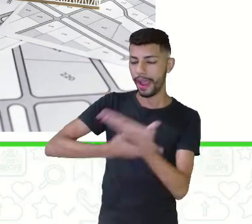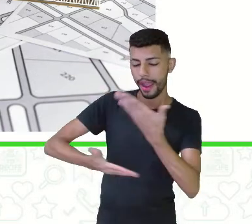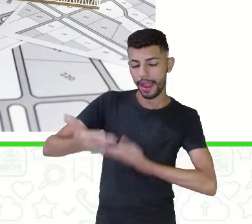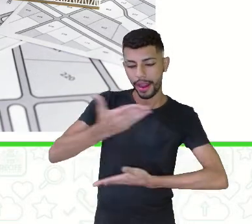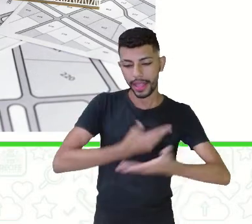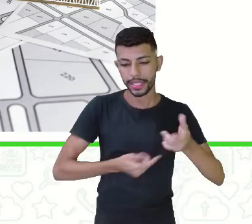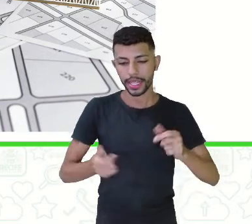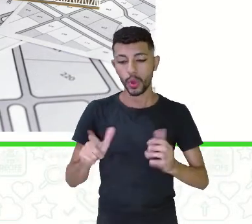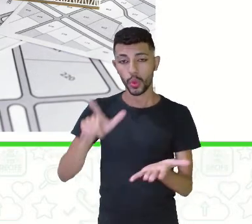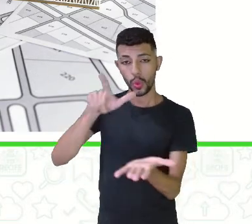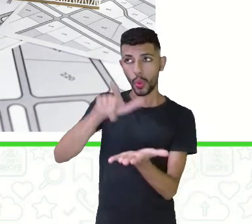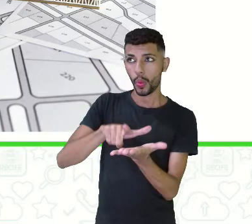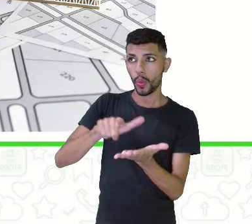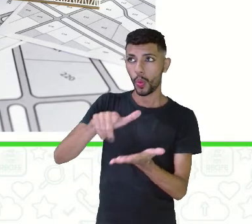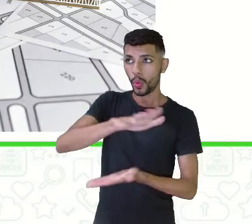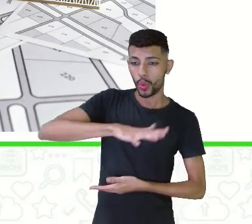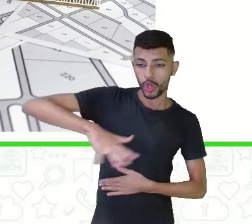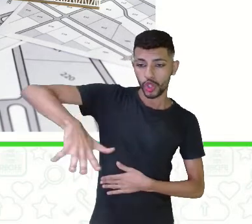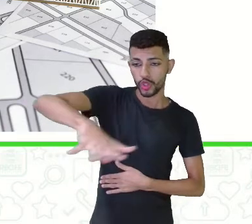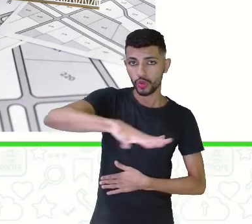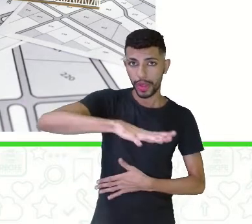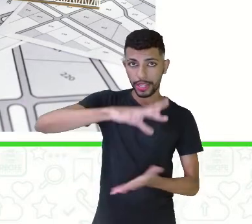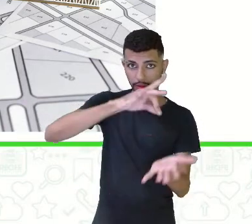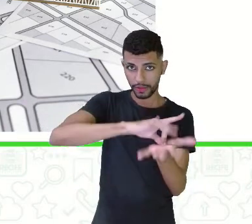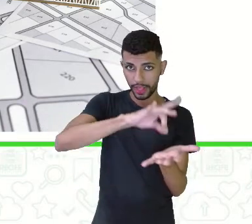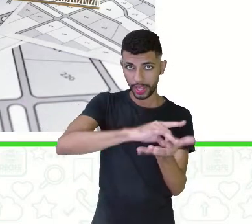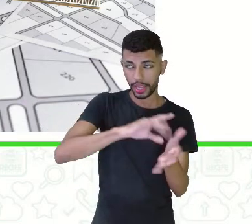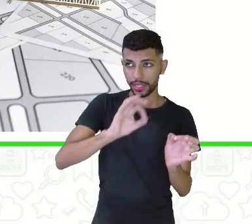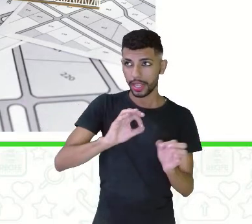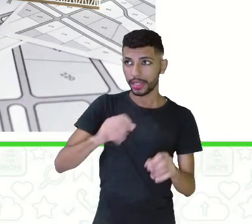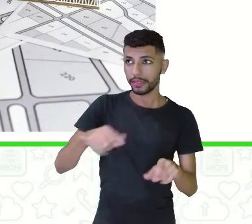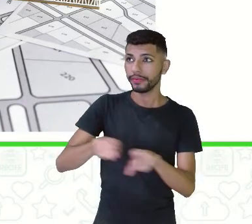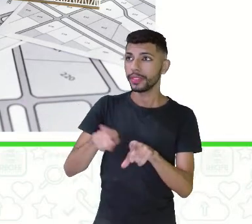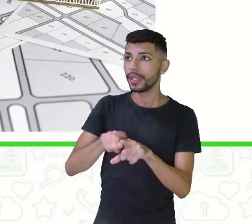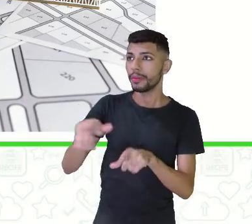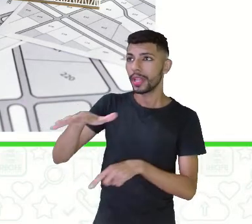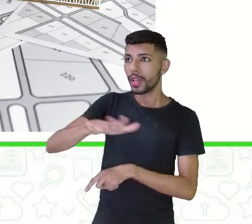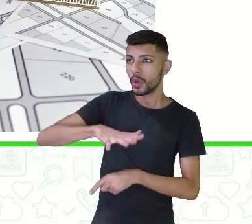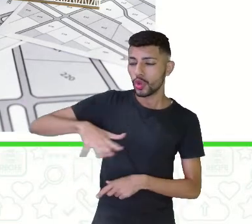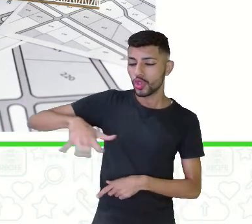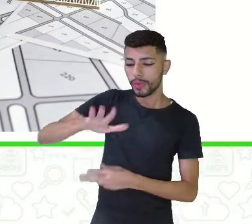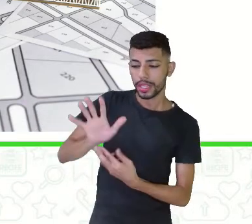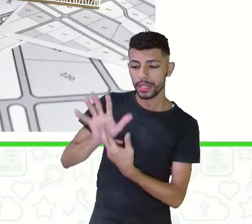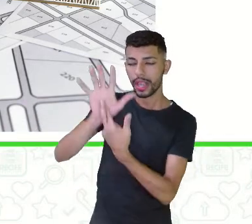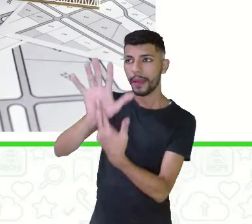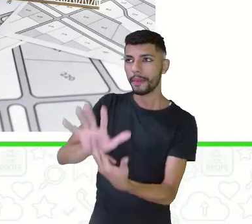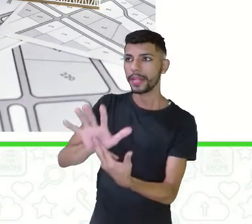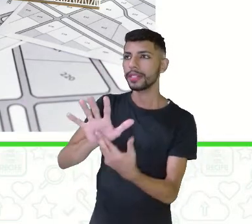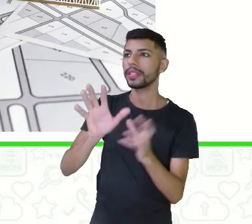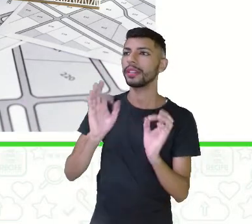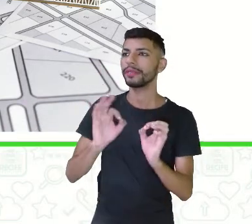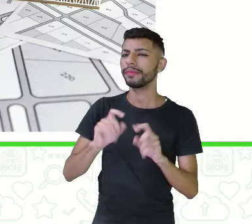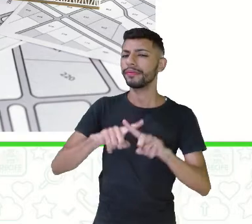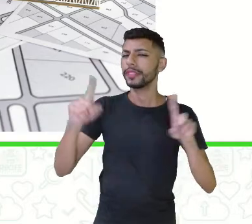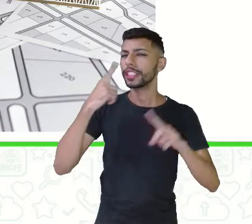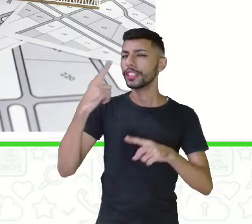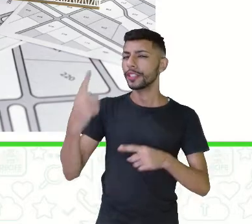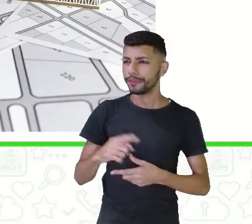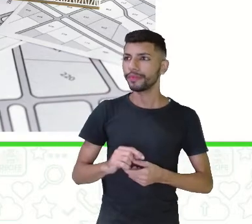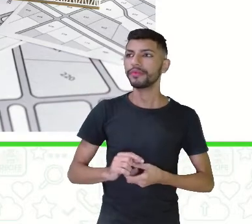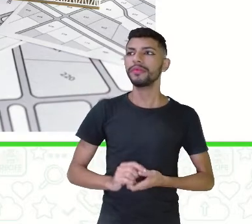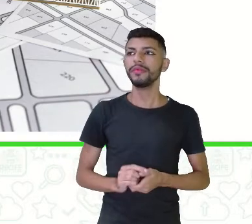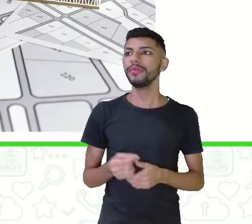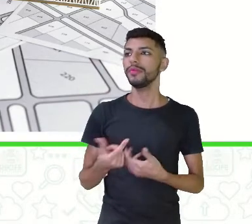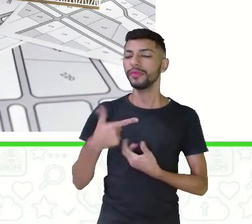as dimensões do espaço real para o espaço representado. Mais um detalhe, por meio